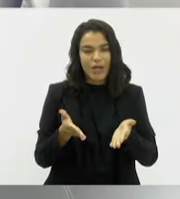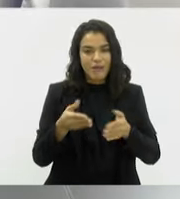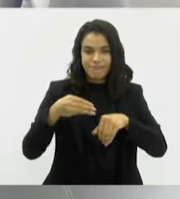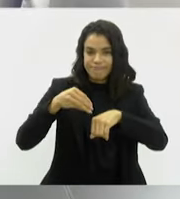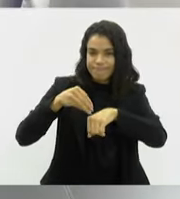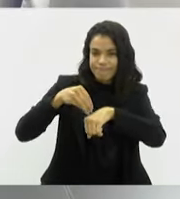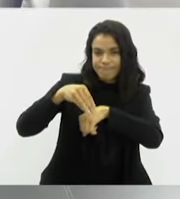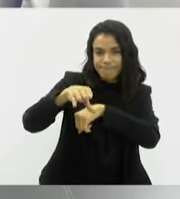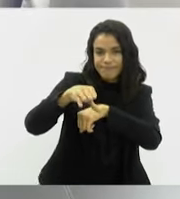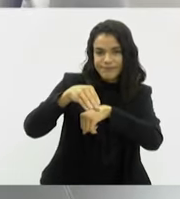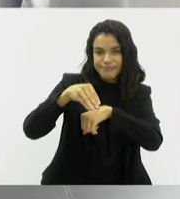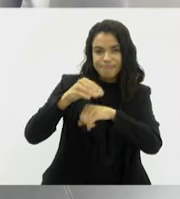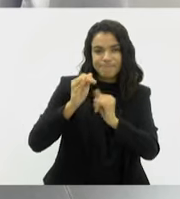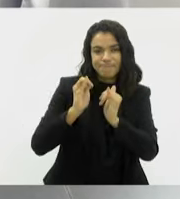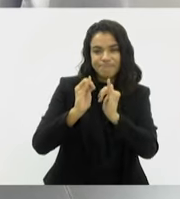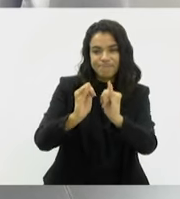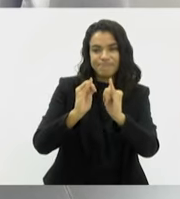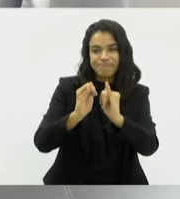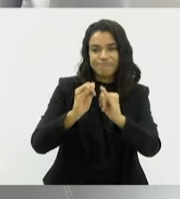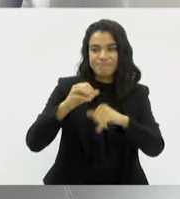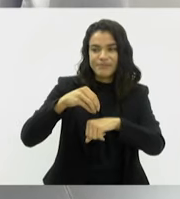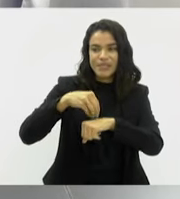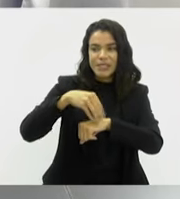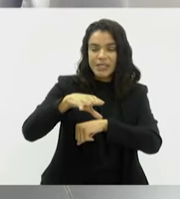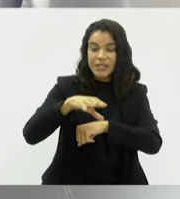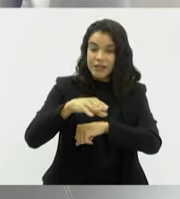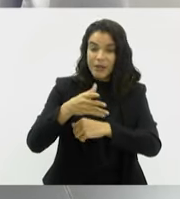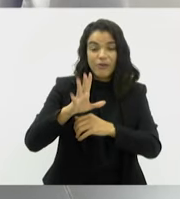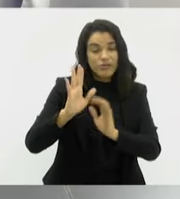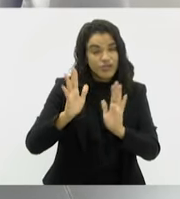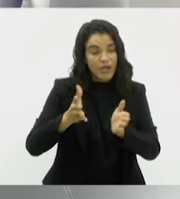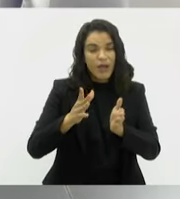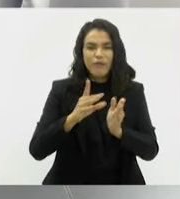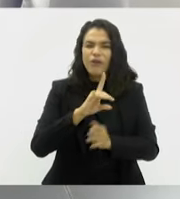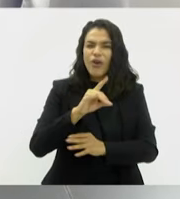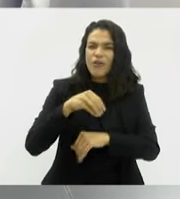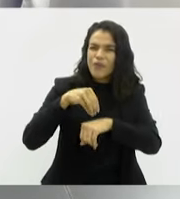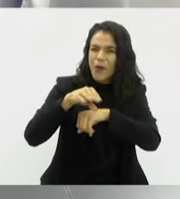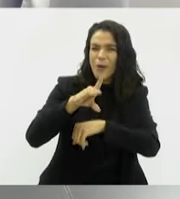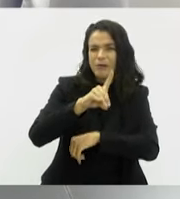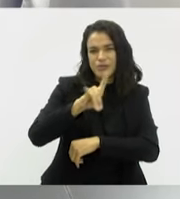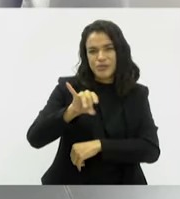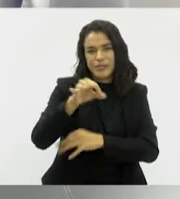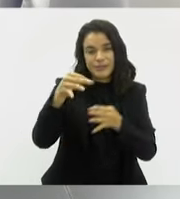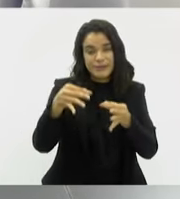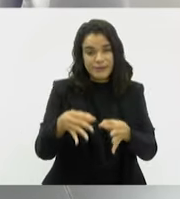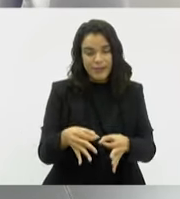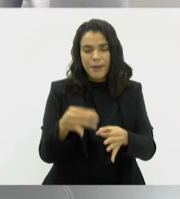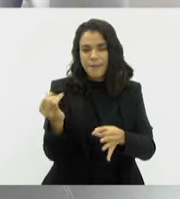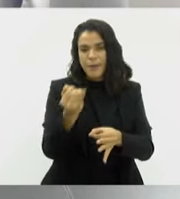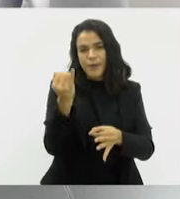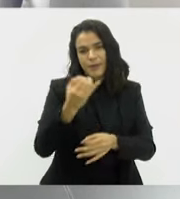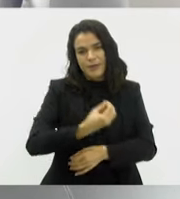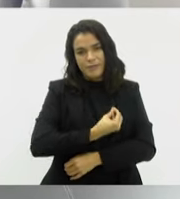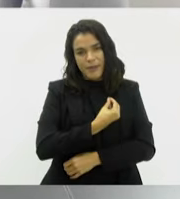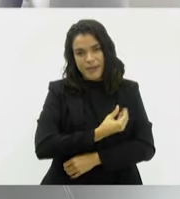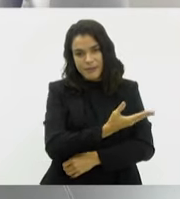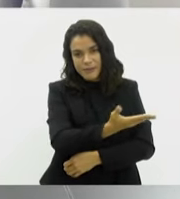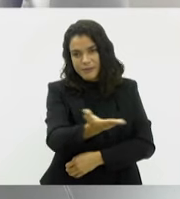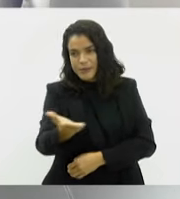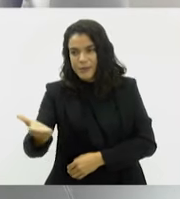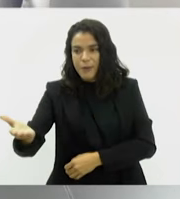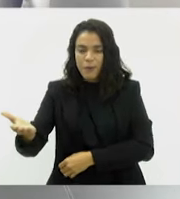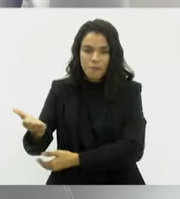informe, eu considero que seja, fica o convite, eu vou trazer a data exata, mas é importante a participação